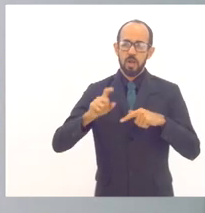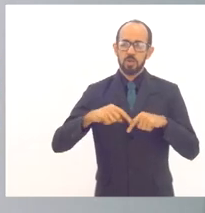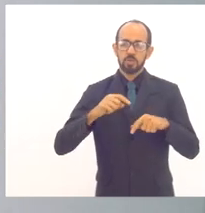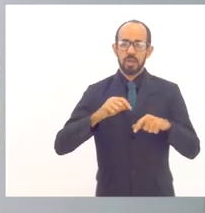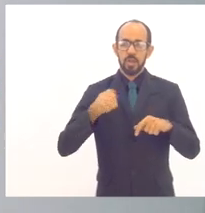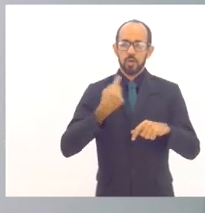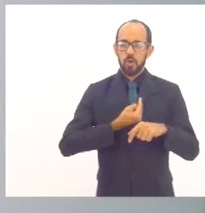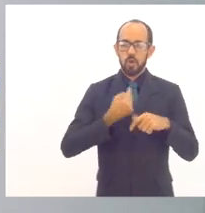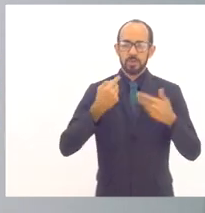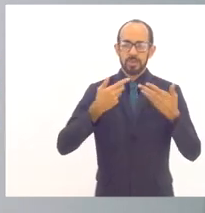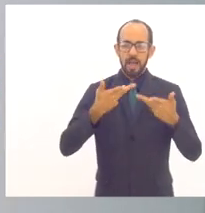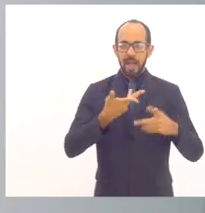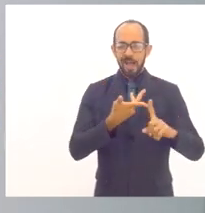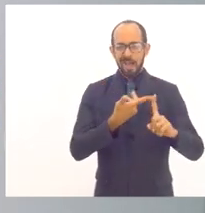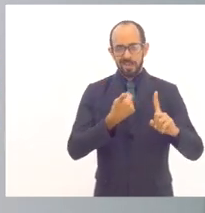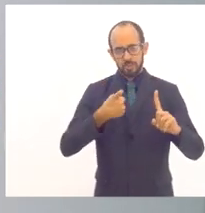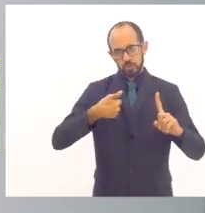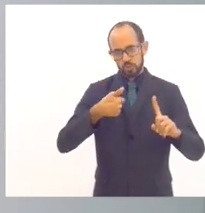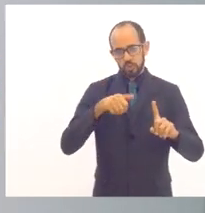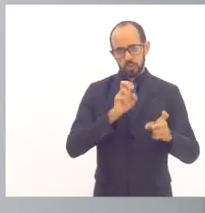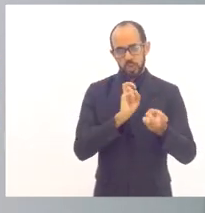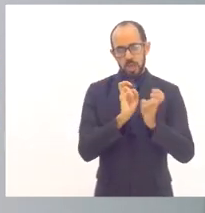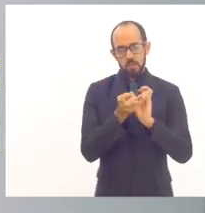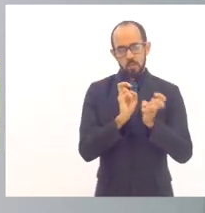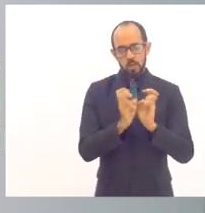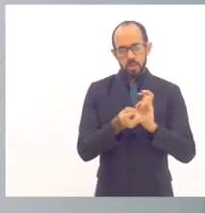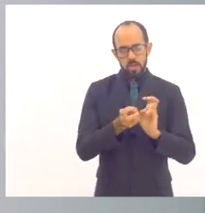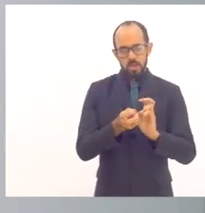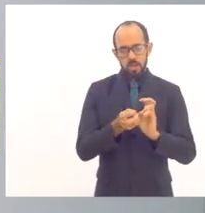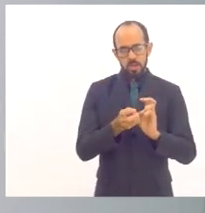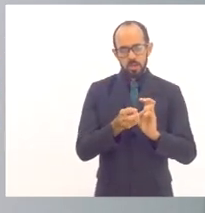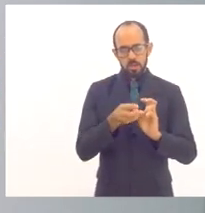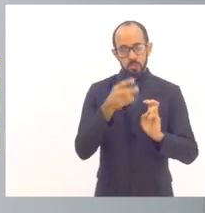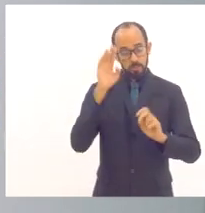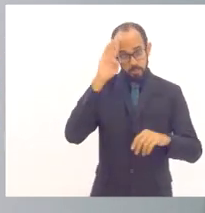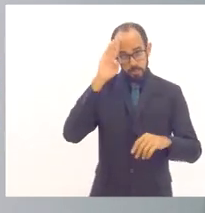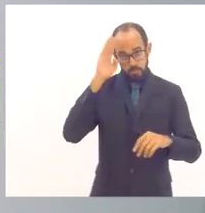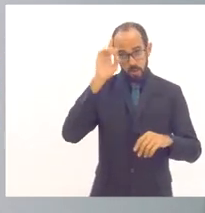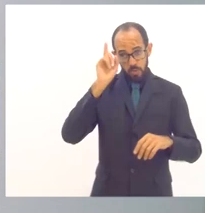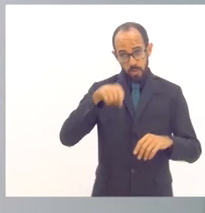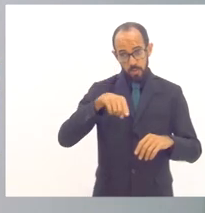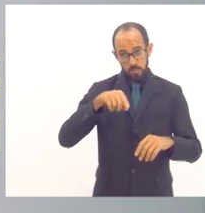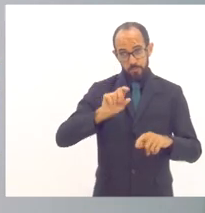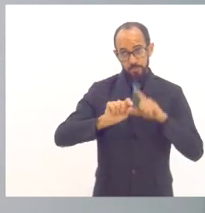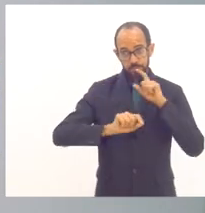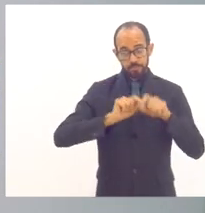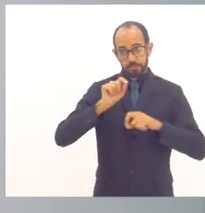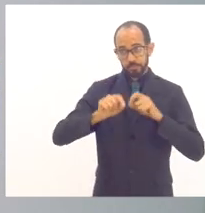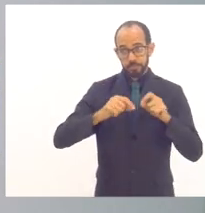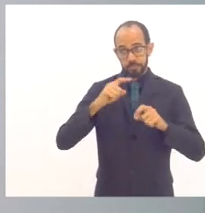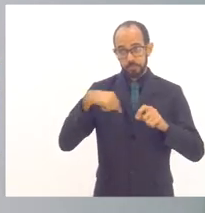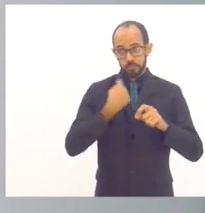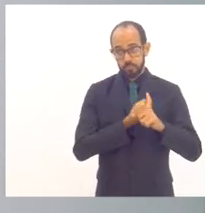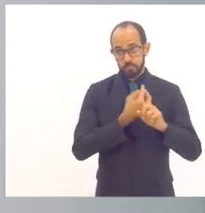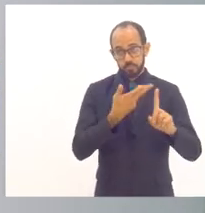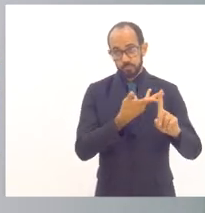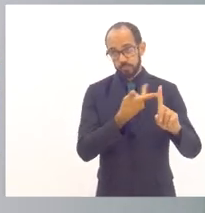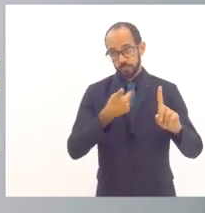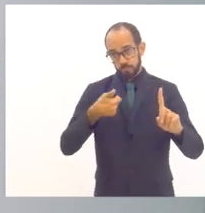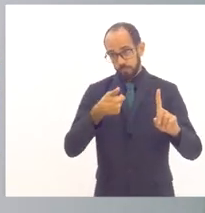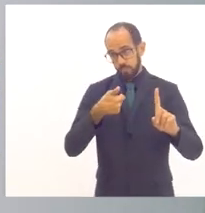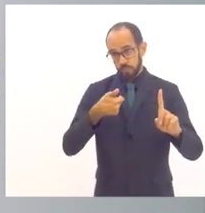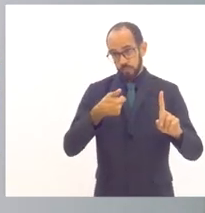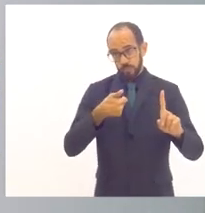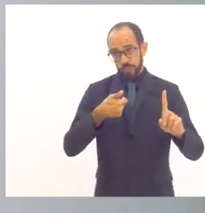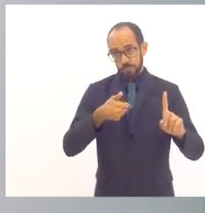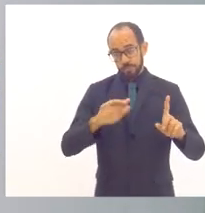arte capoeira. O principal que a gente tem que colocar sempre à frente é a nossa arte. Então, eu acho que